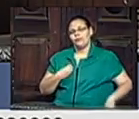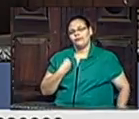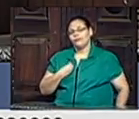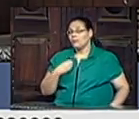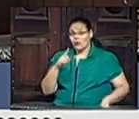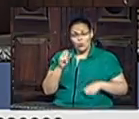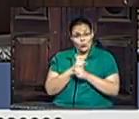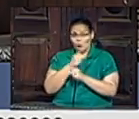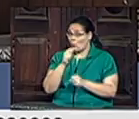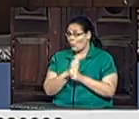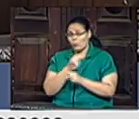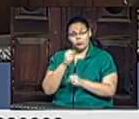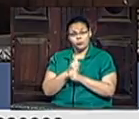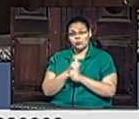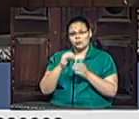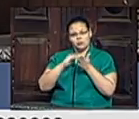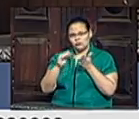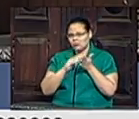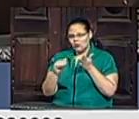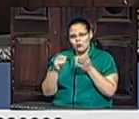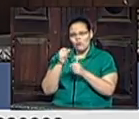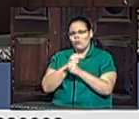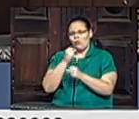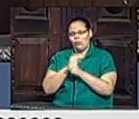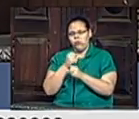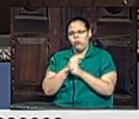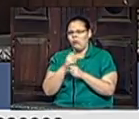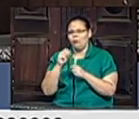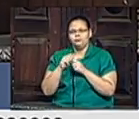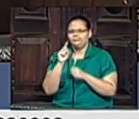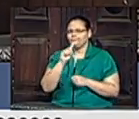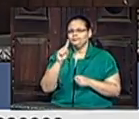foi feita, a Secretaria de Obras, tem gente em Bangu,